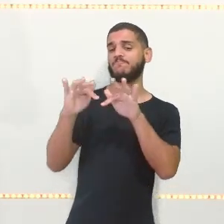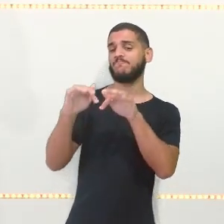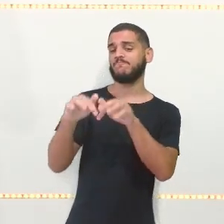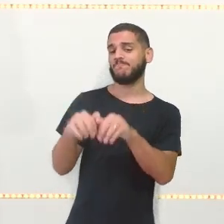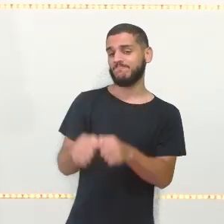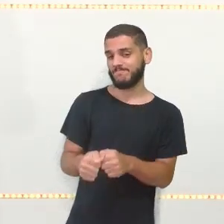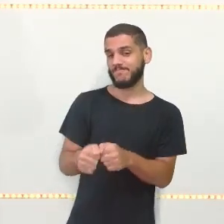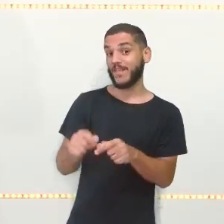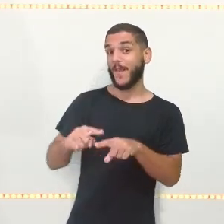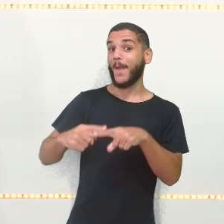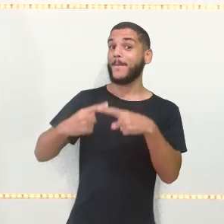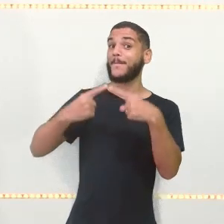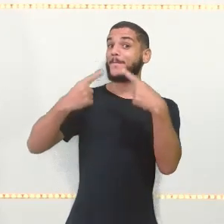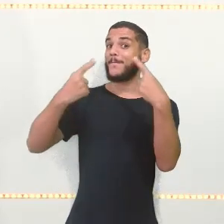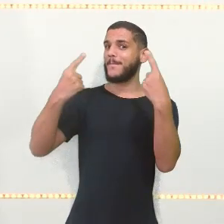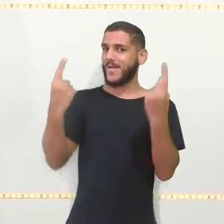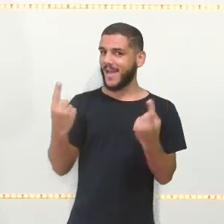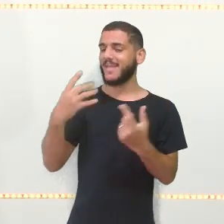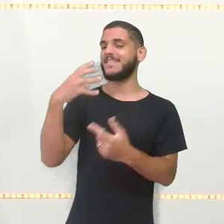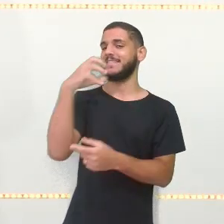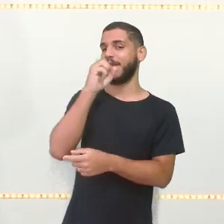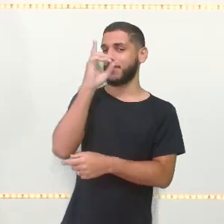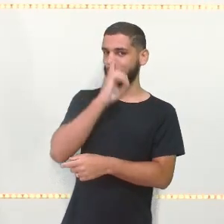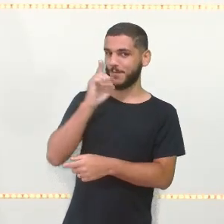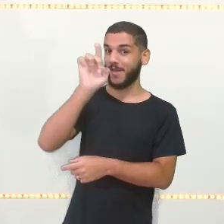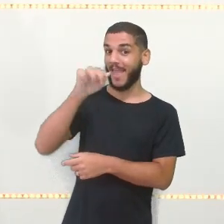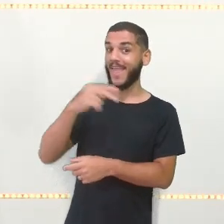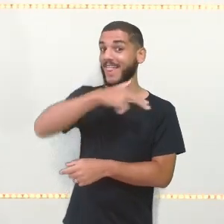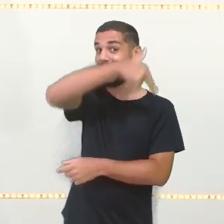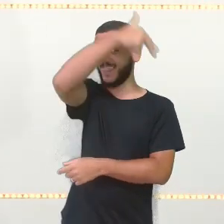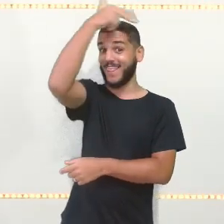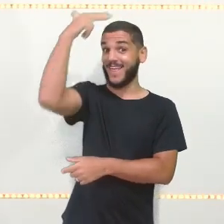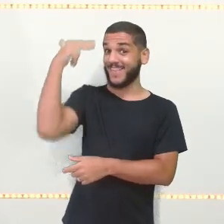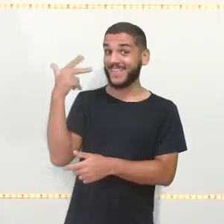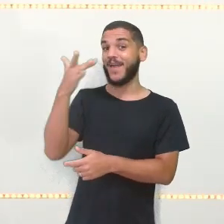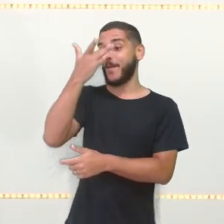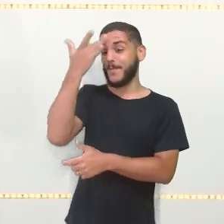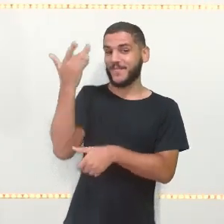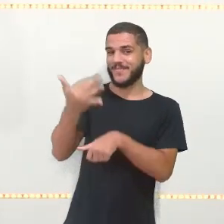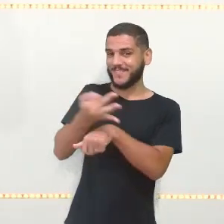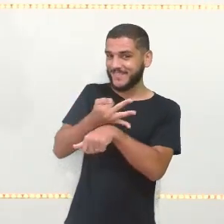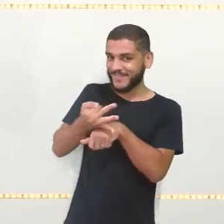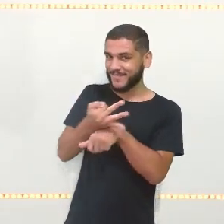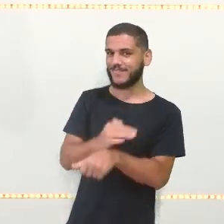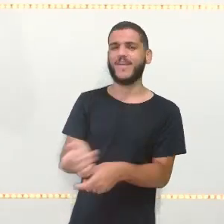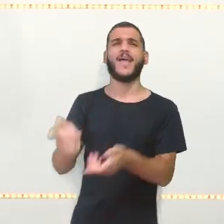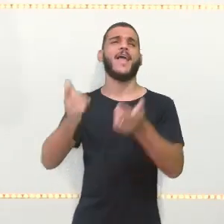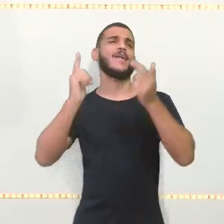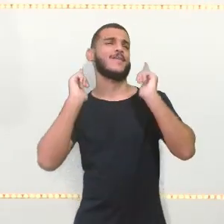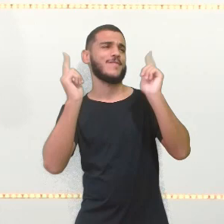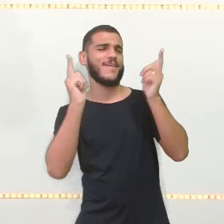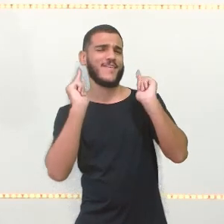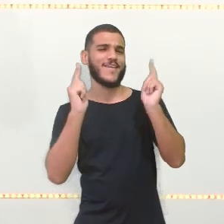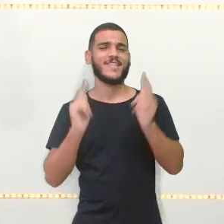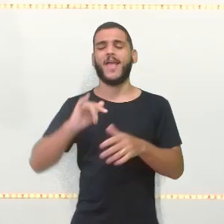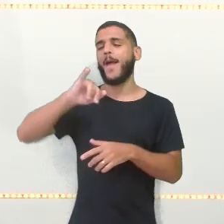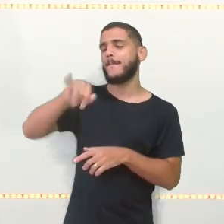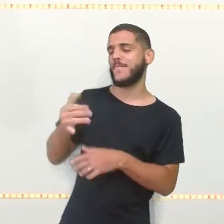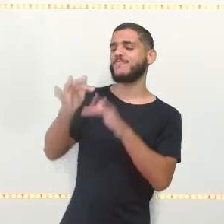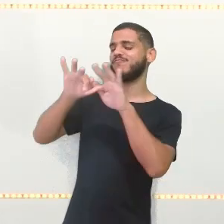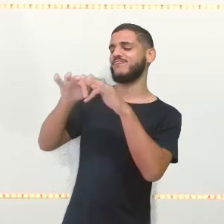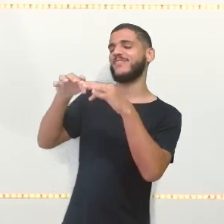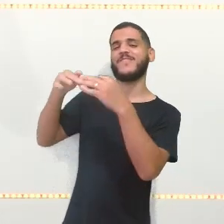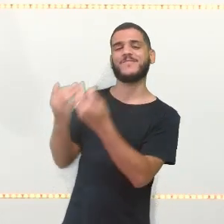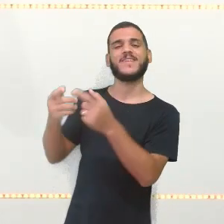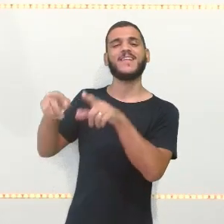ao fim de semana já é Natal, não é? Todo mundo de férias, curtindo, aproveitando bastante a